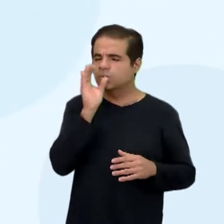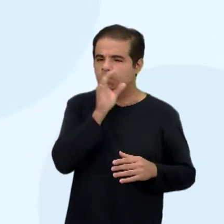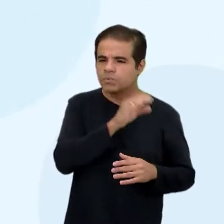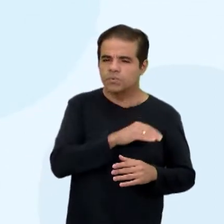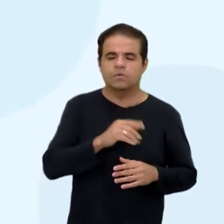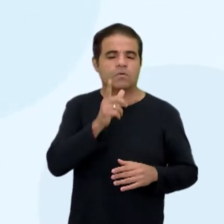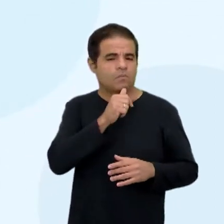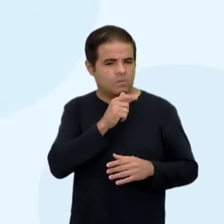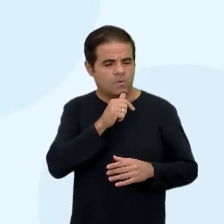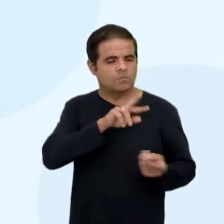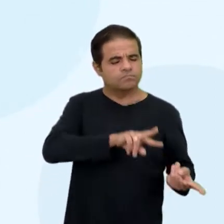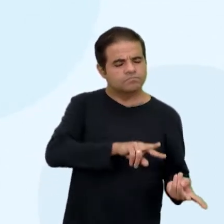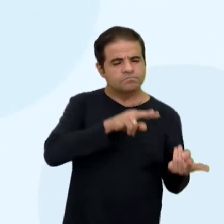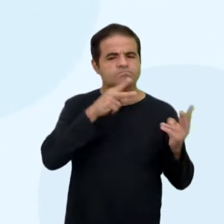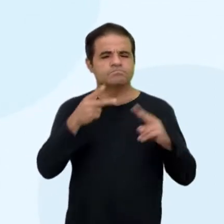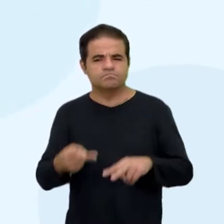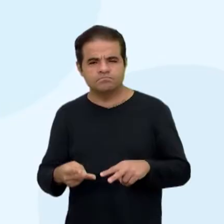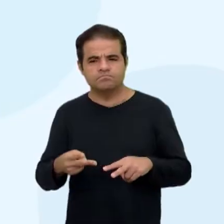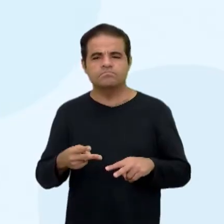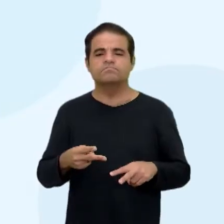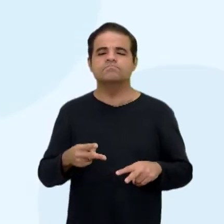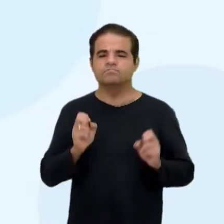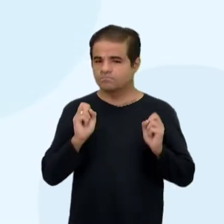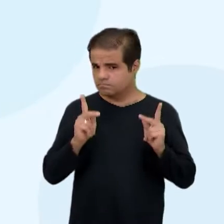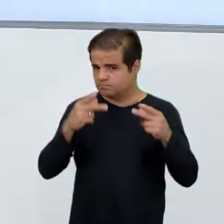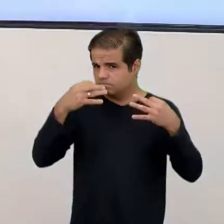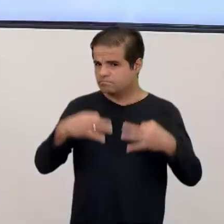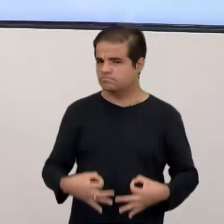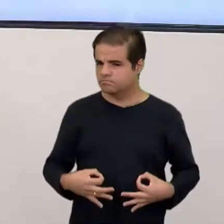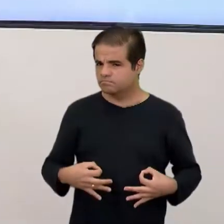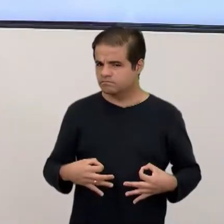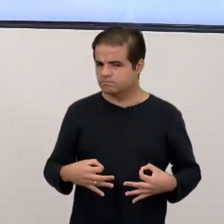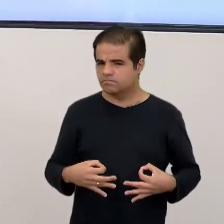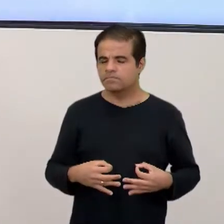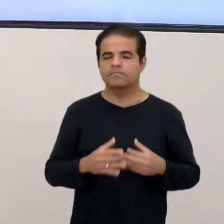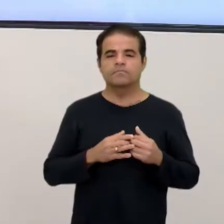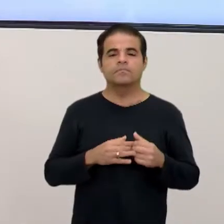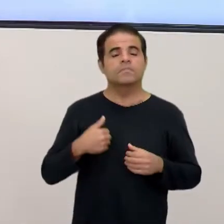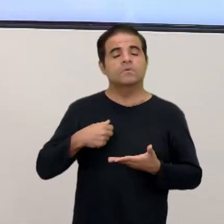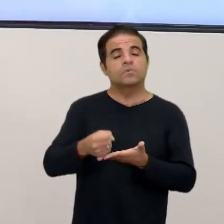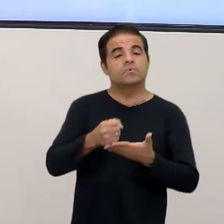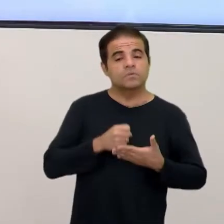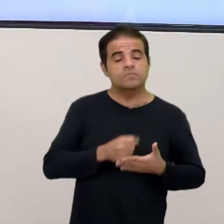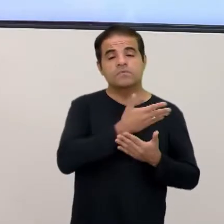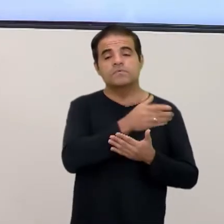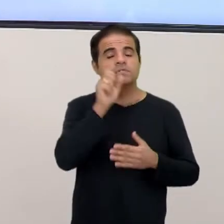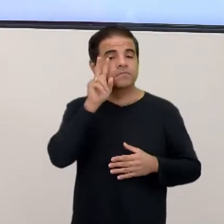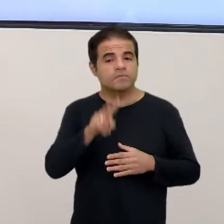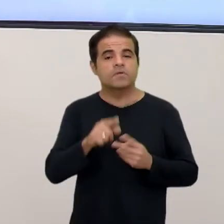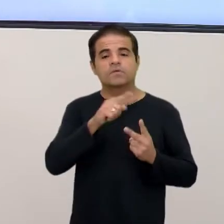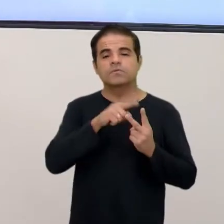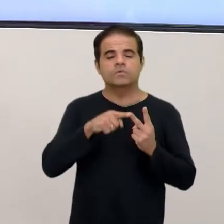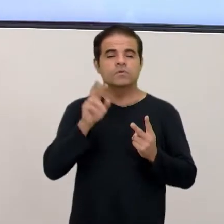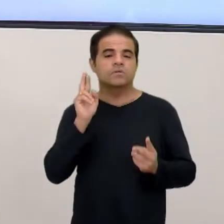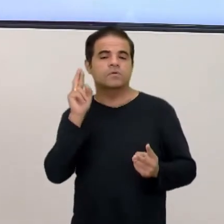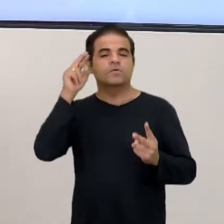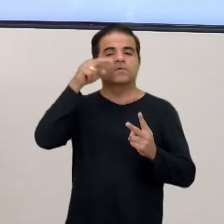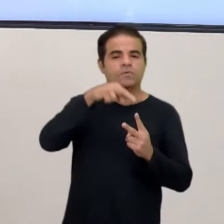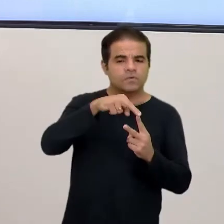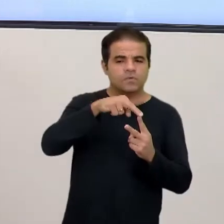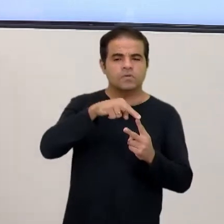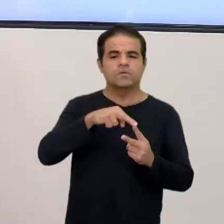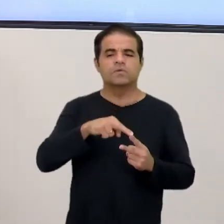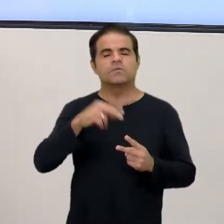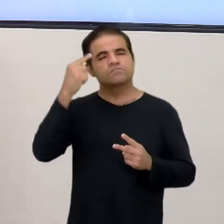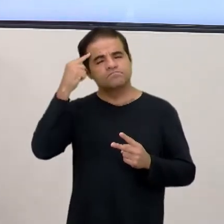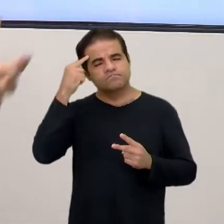água, para essa transferência de calor, tá certo? E aí eu trouxe para vocês 2 referenciais bibliográficos que